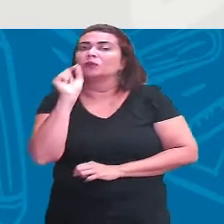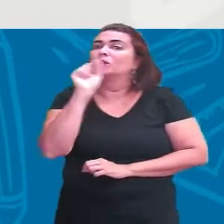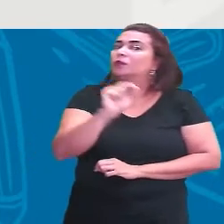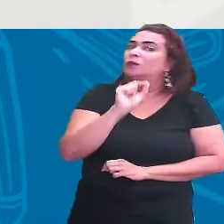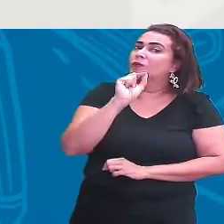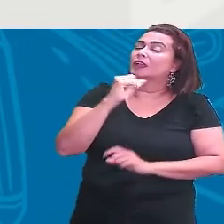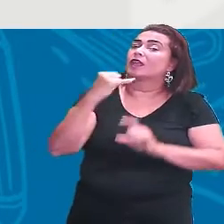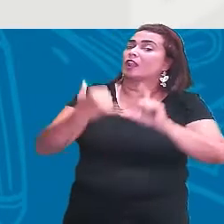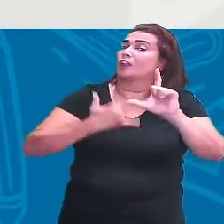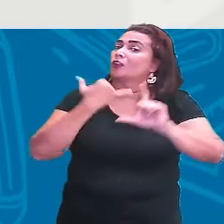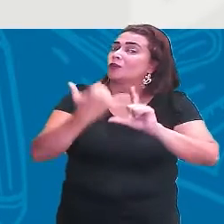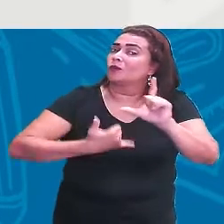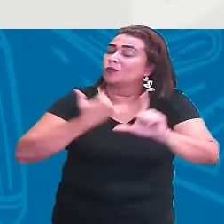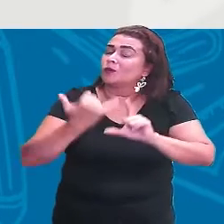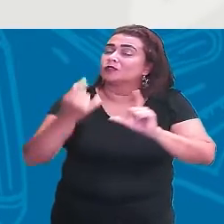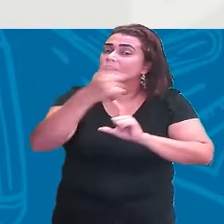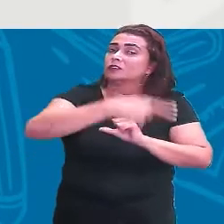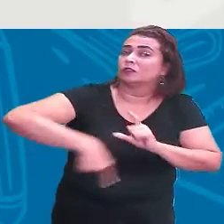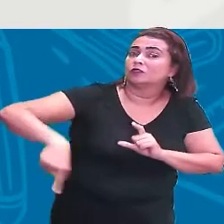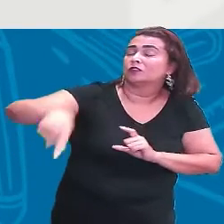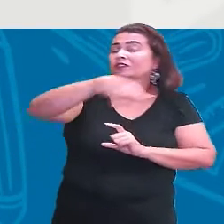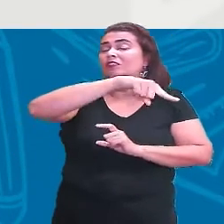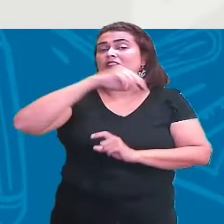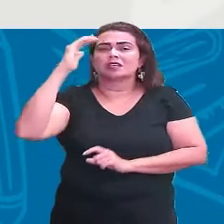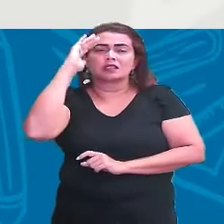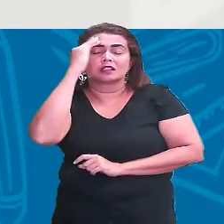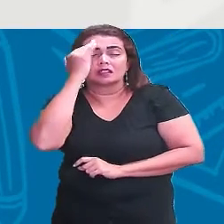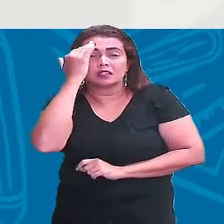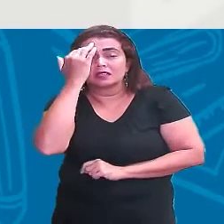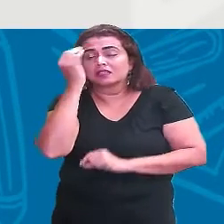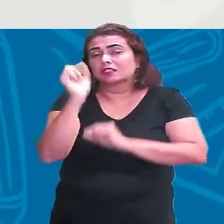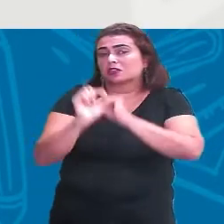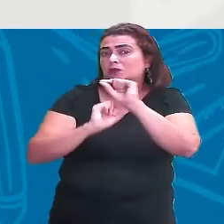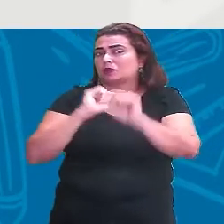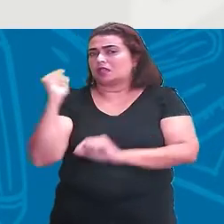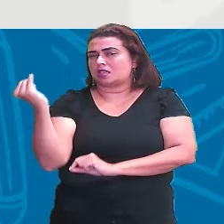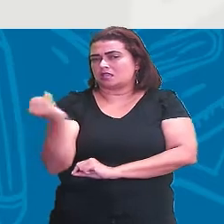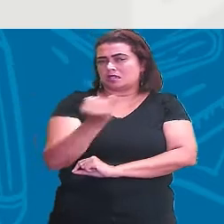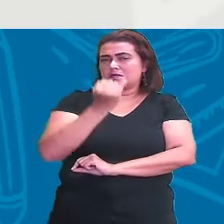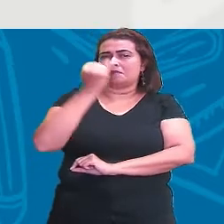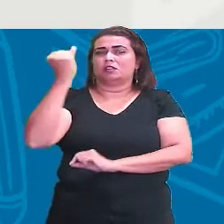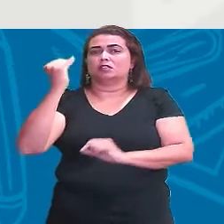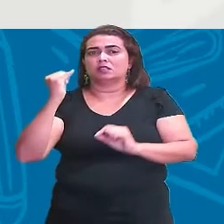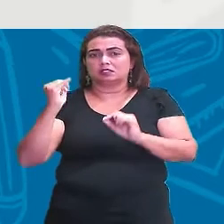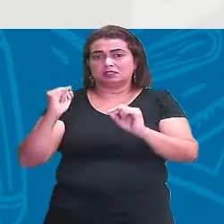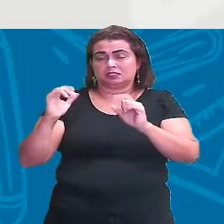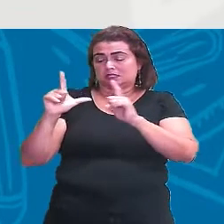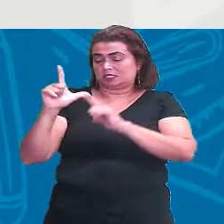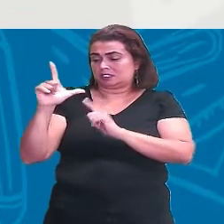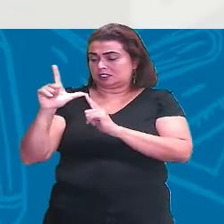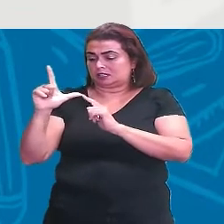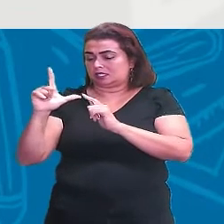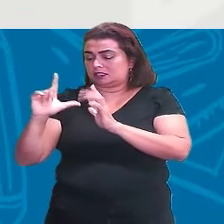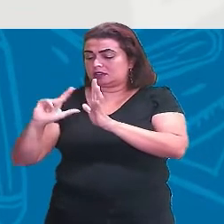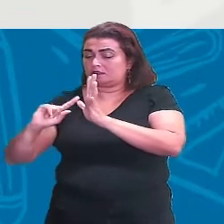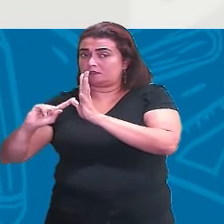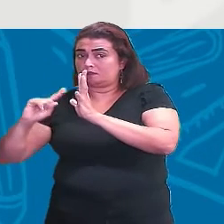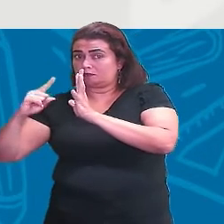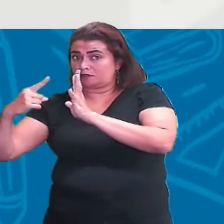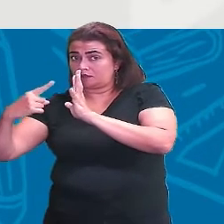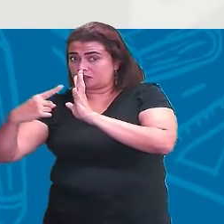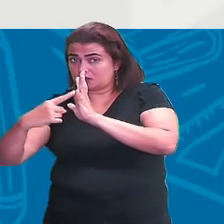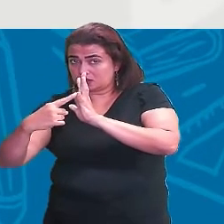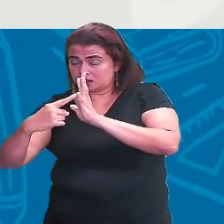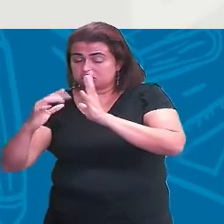para mostrar a vocês como é a necessidade das consoantes se juntarem com as